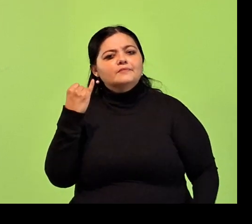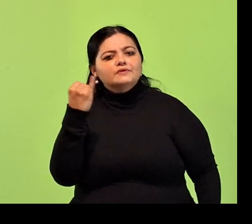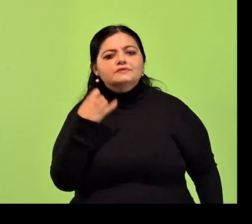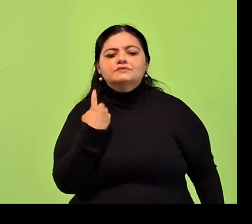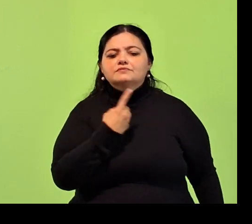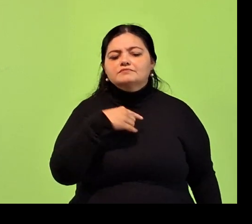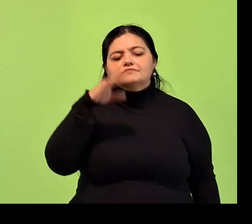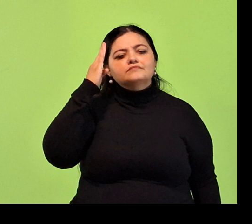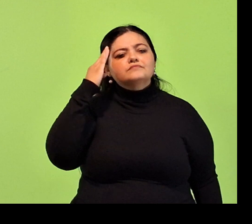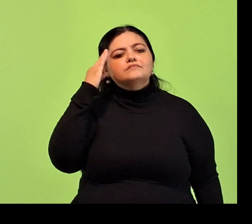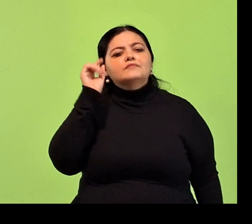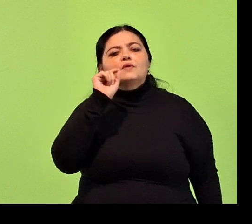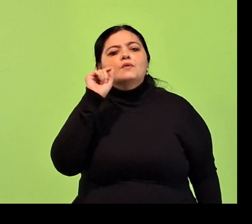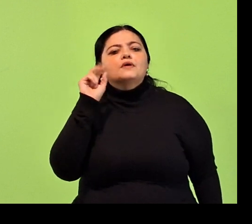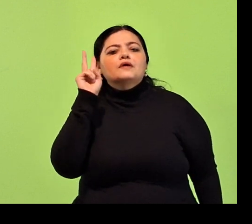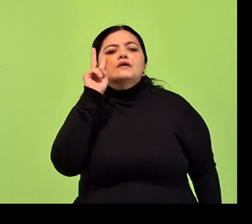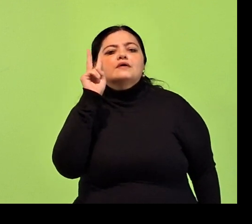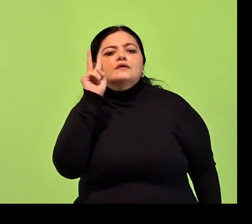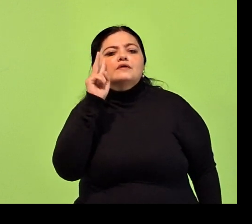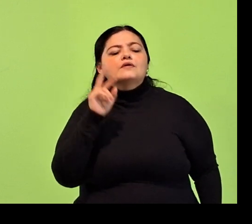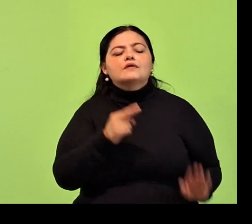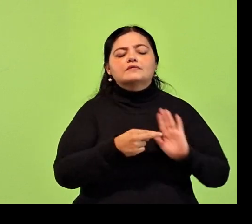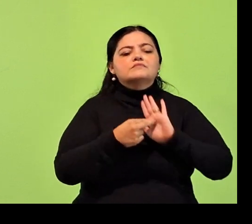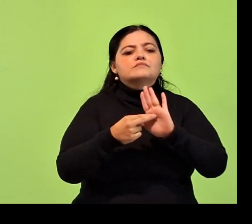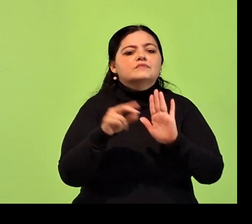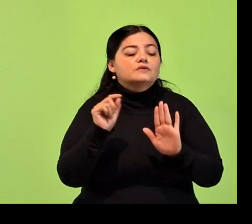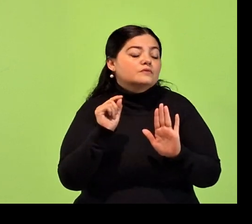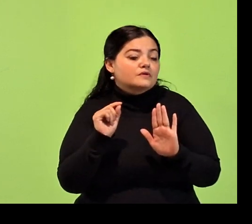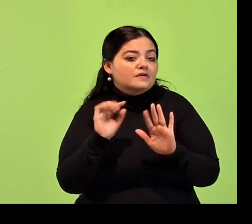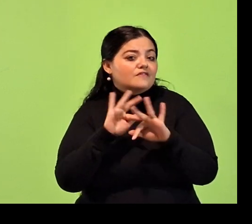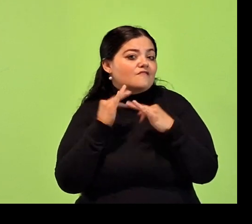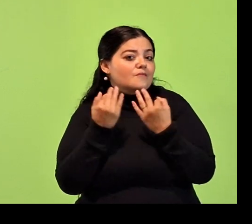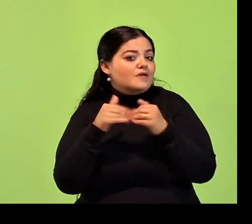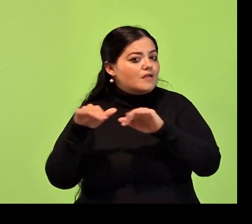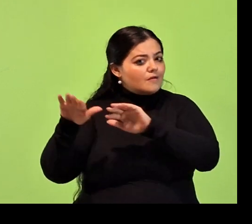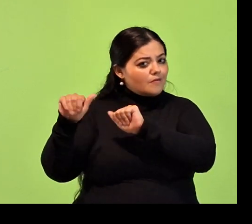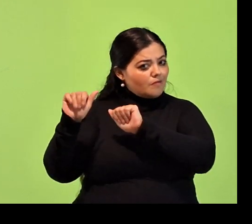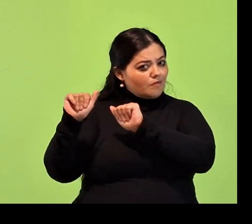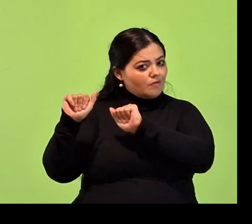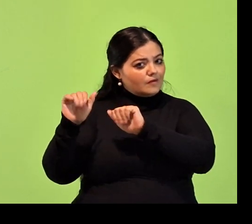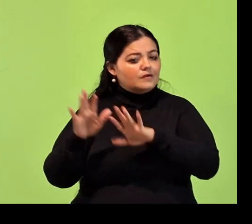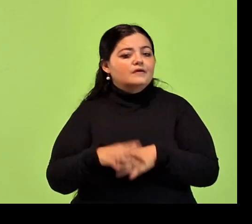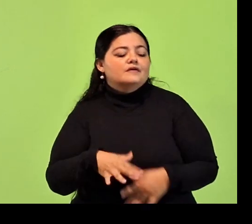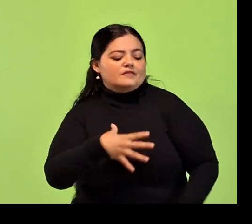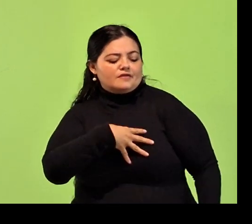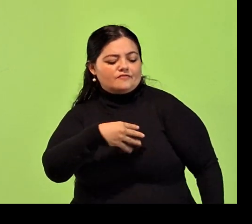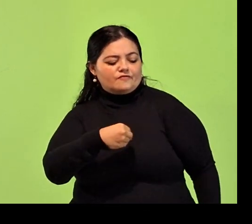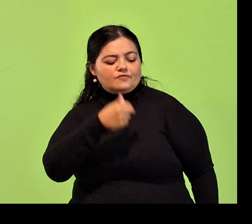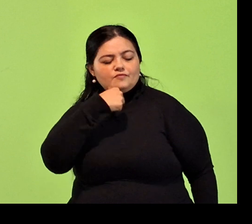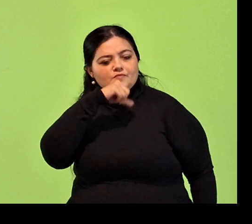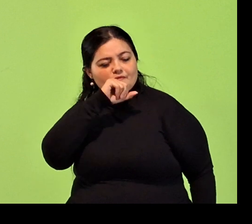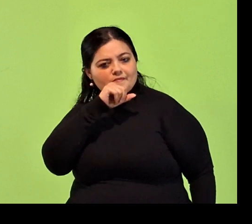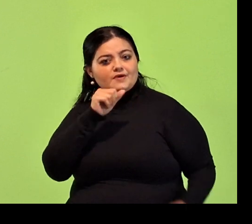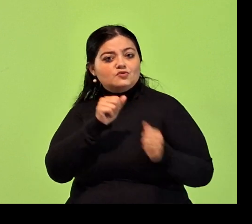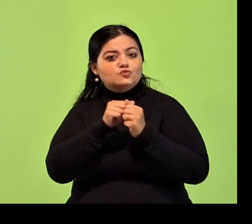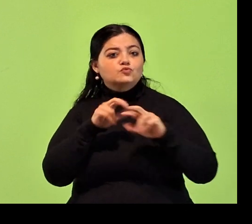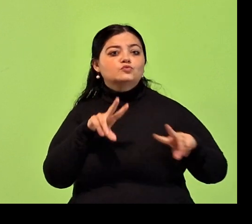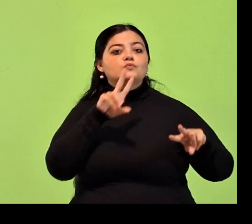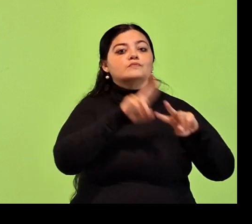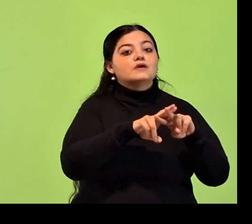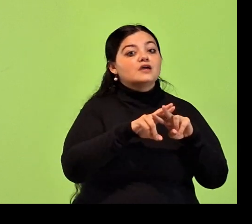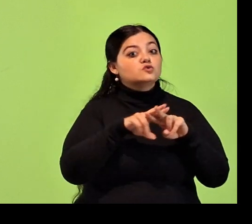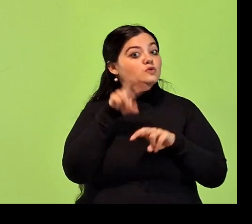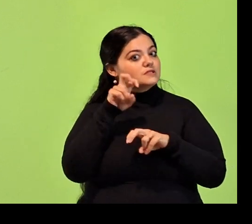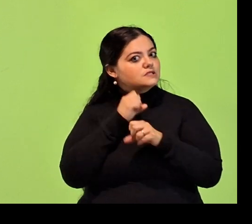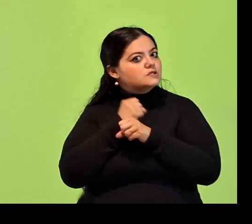entender historicamente o que esse caso representa. Uma família de ciganos, um filho e uma mãe, presos durante